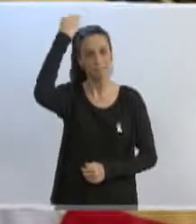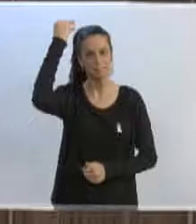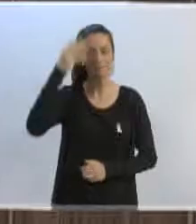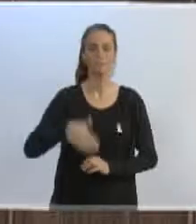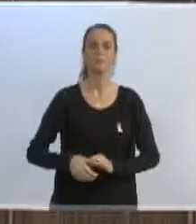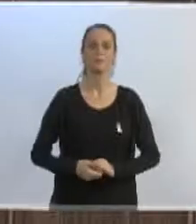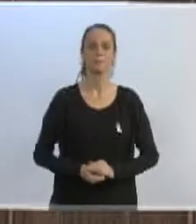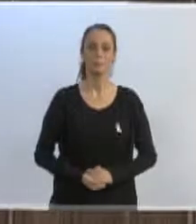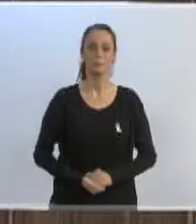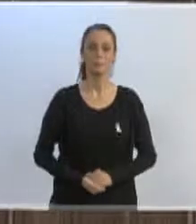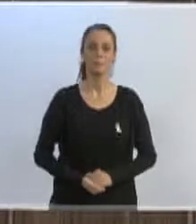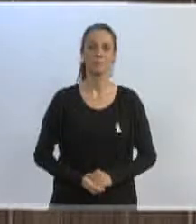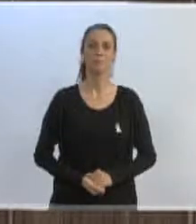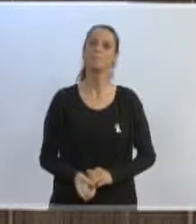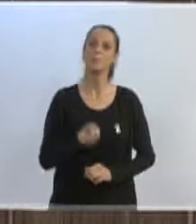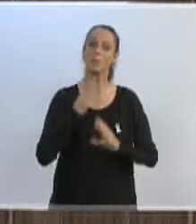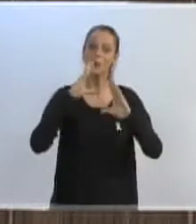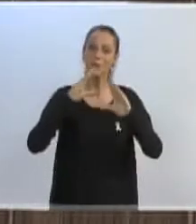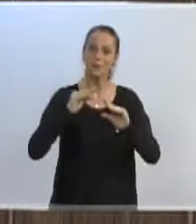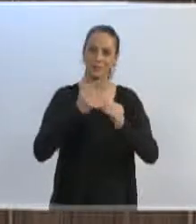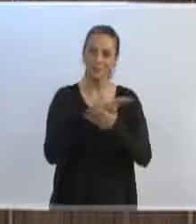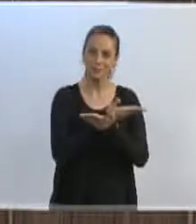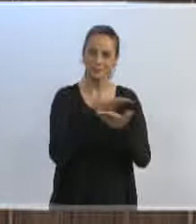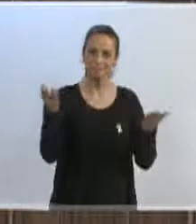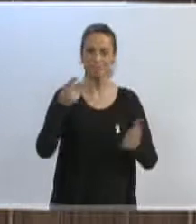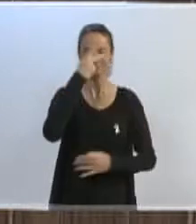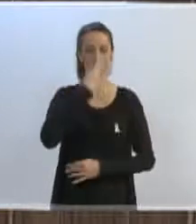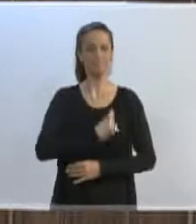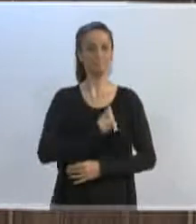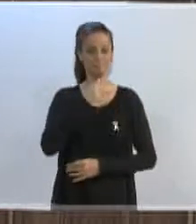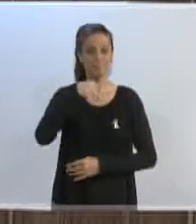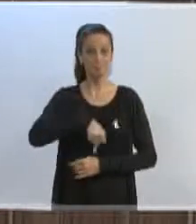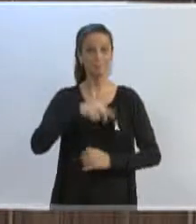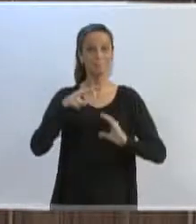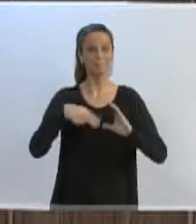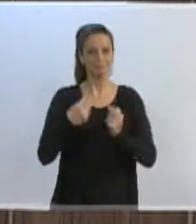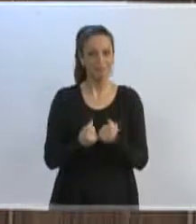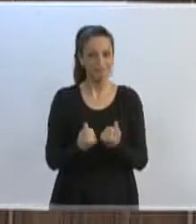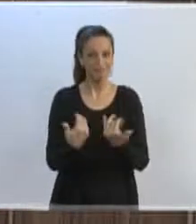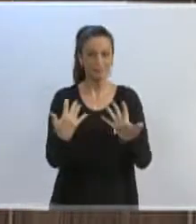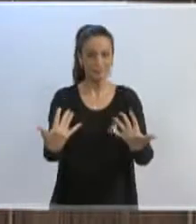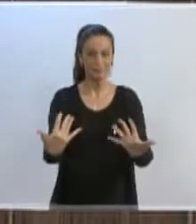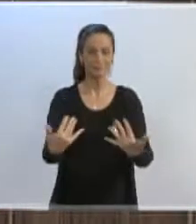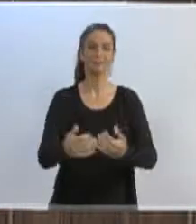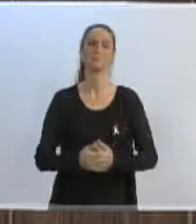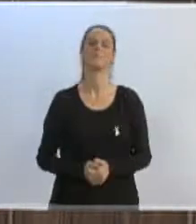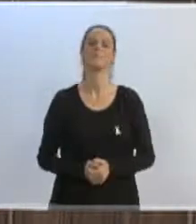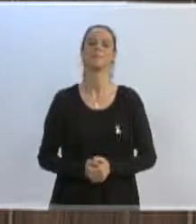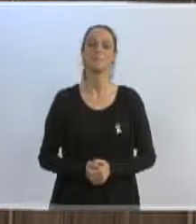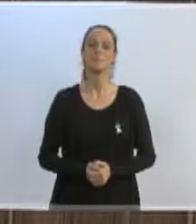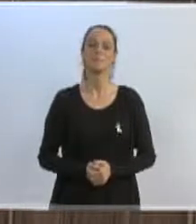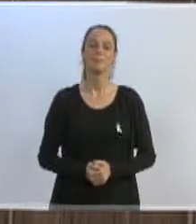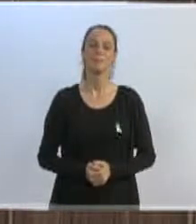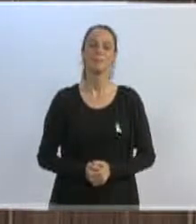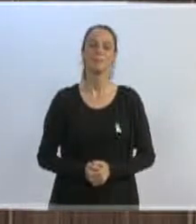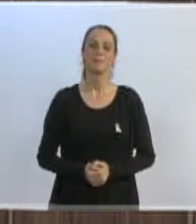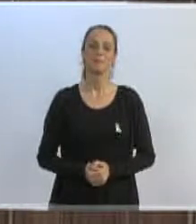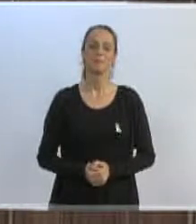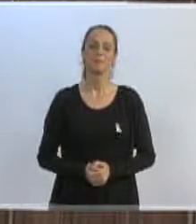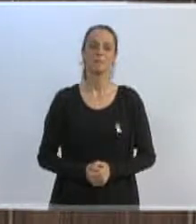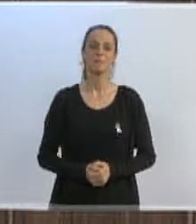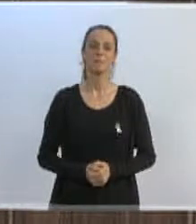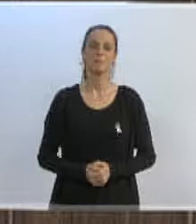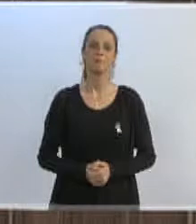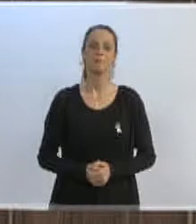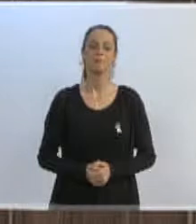Matias. Muito boa noite a todos os presentes aqui na Câmara de Vereadores de Blumenau.